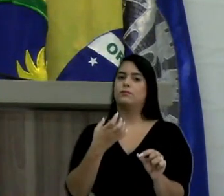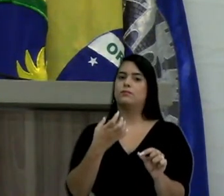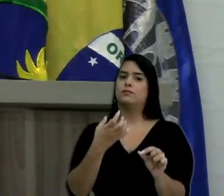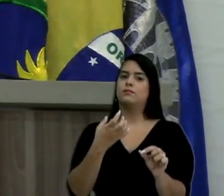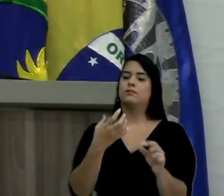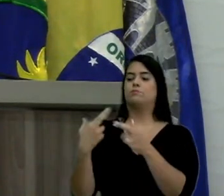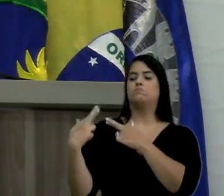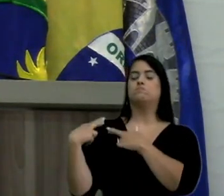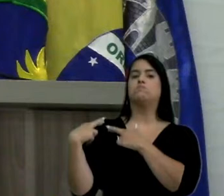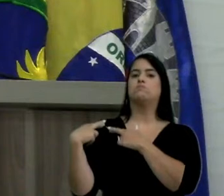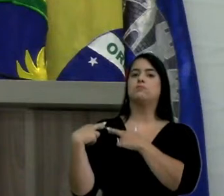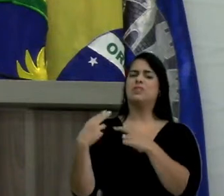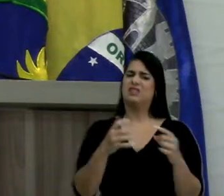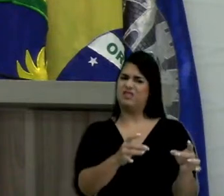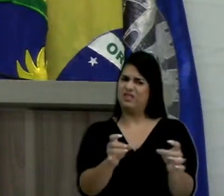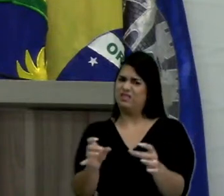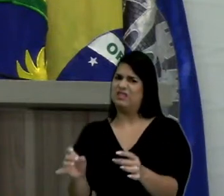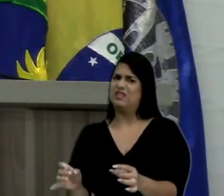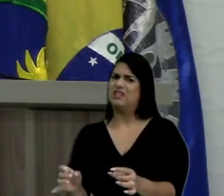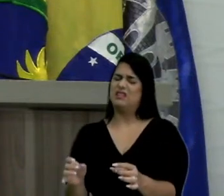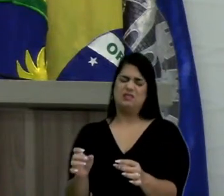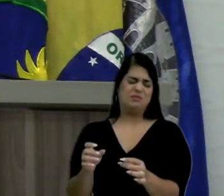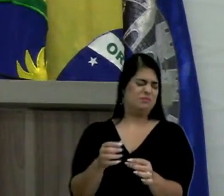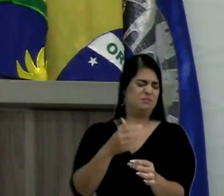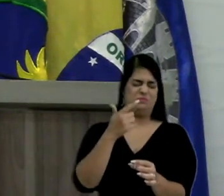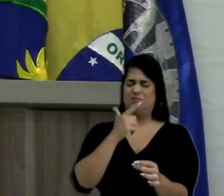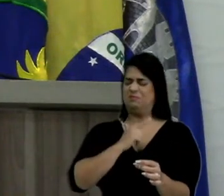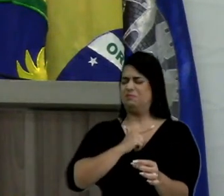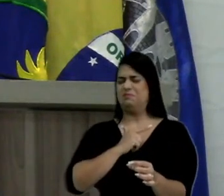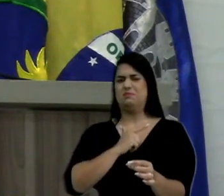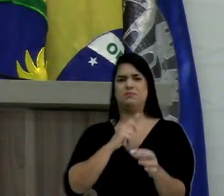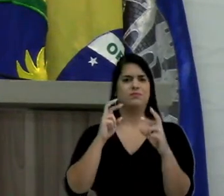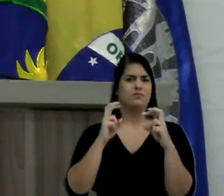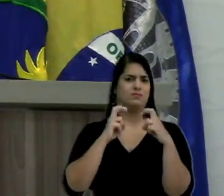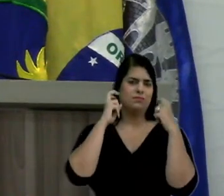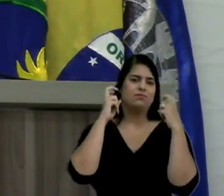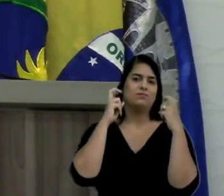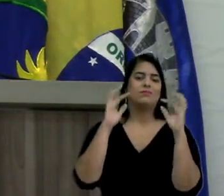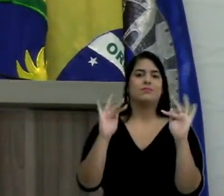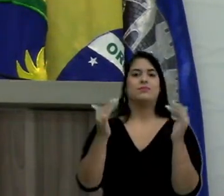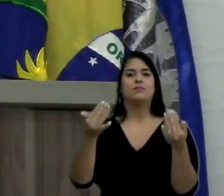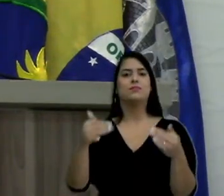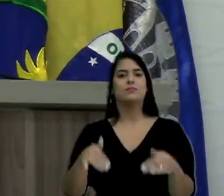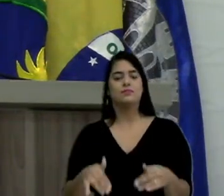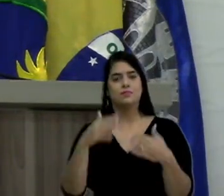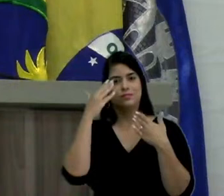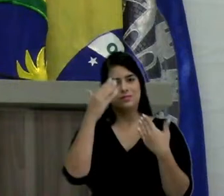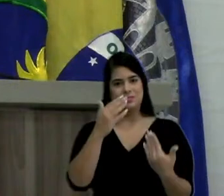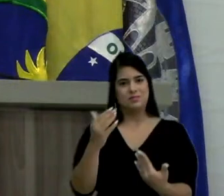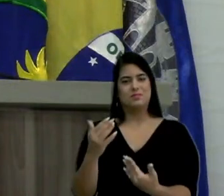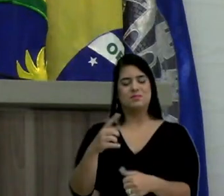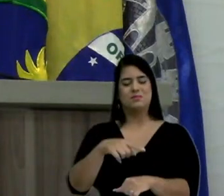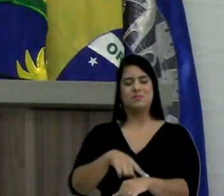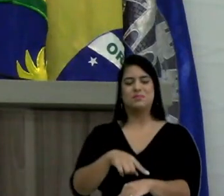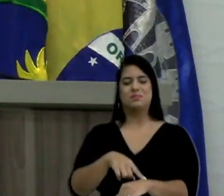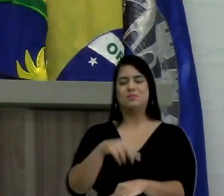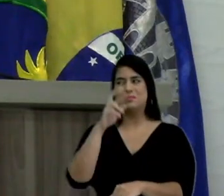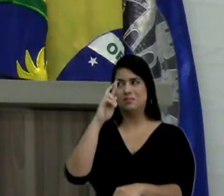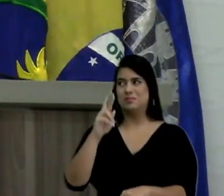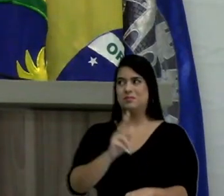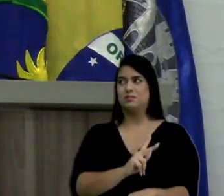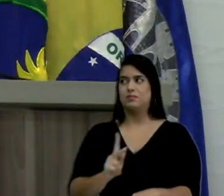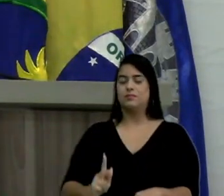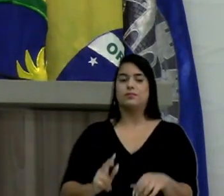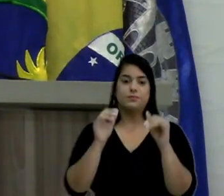possam se vender Porque isso é vergonhoso E mais uma vez finalizo aqui obrigada pelo tempo senhor presidente